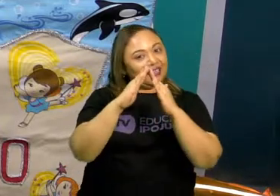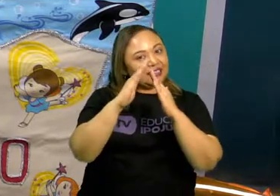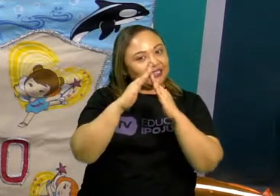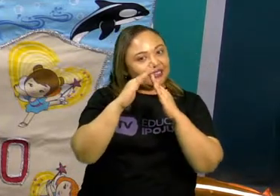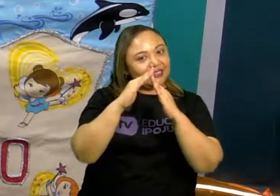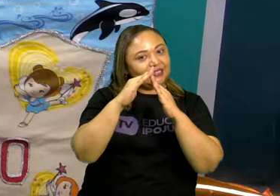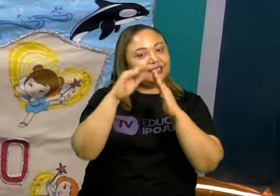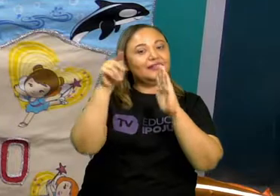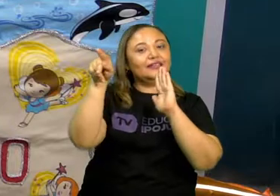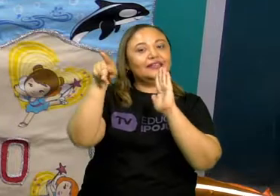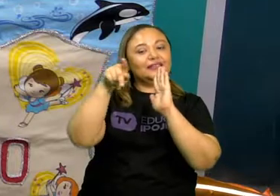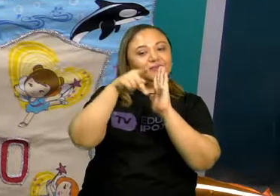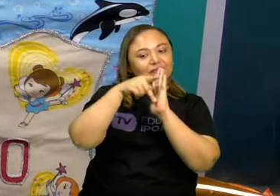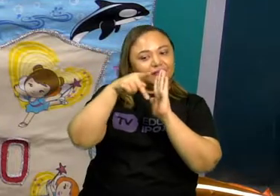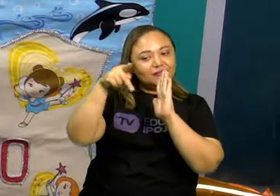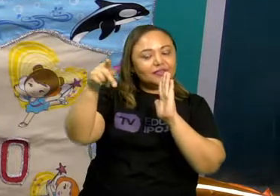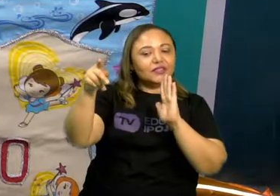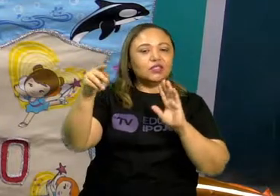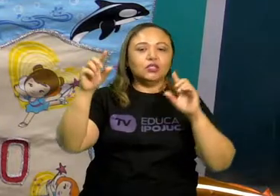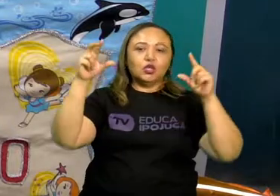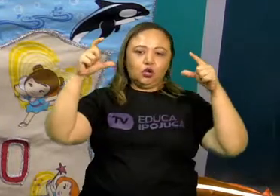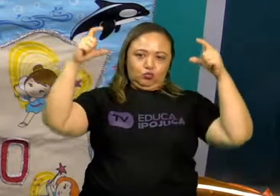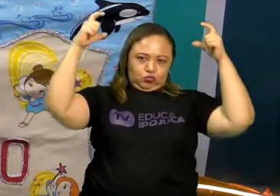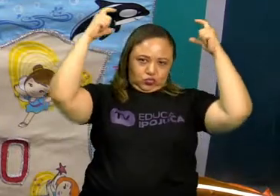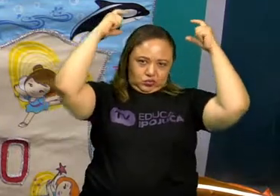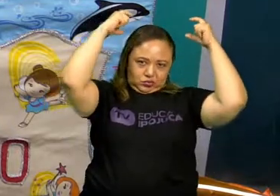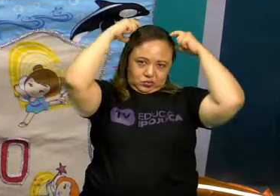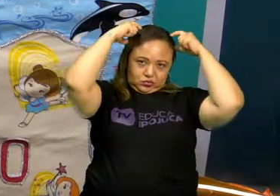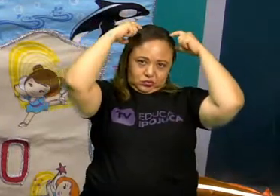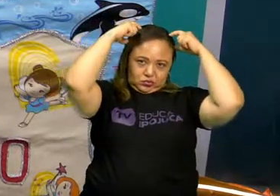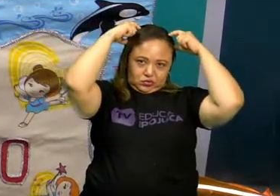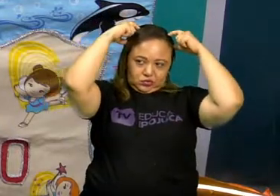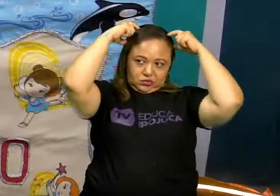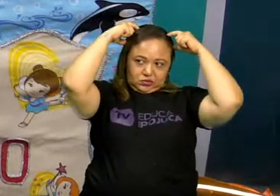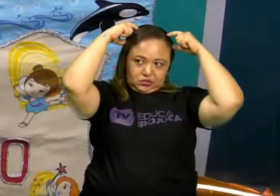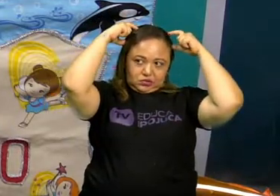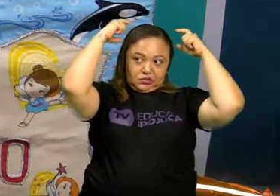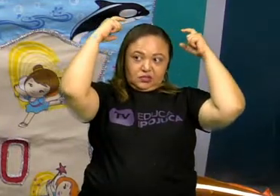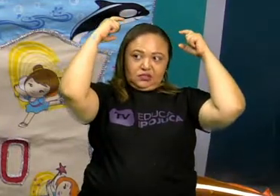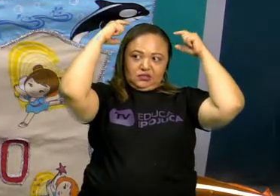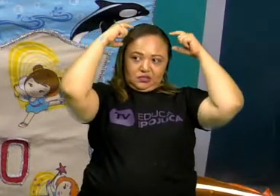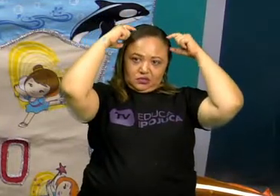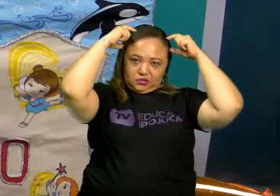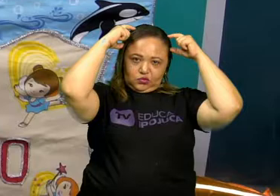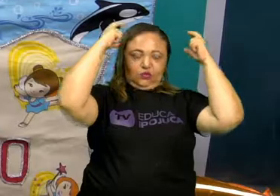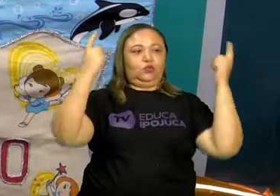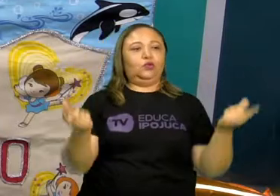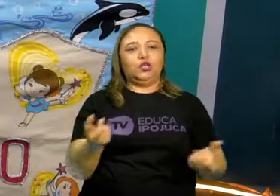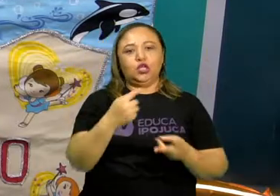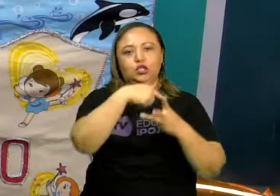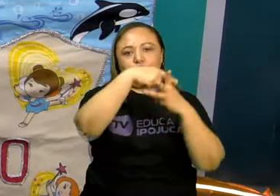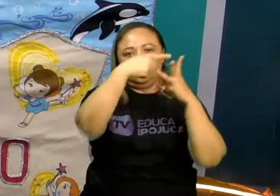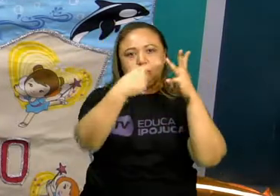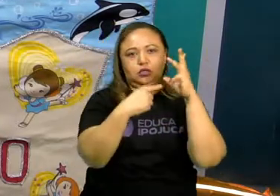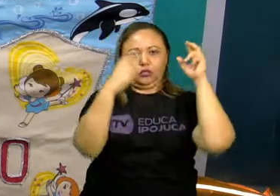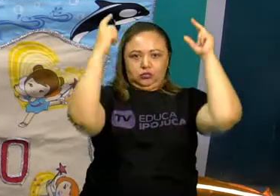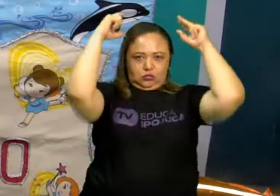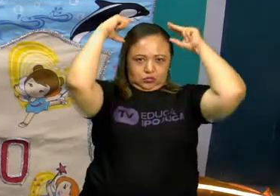casa, criança, era dos ursos. Dos ursos? Isso mesmo. Três